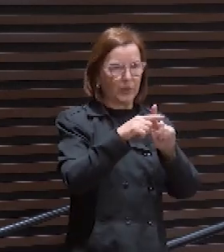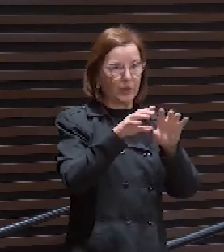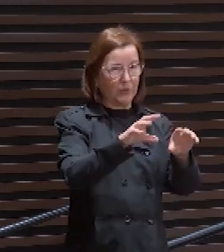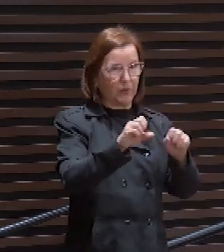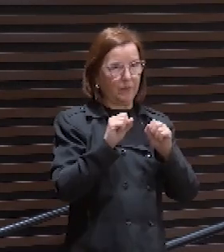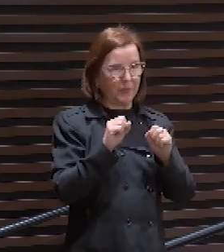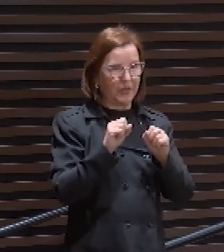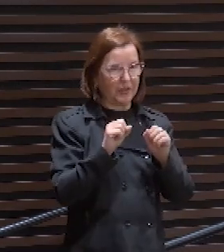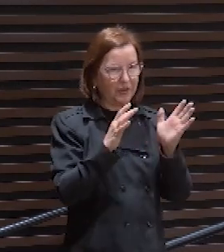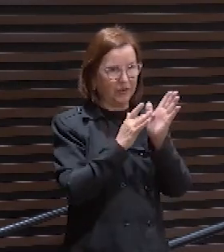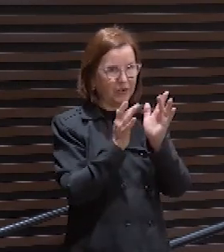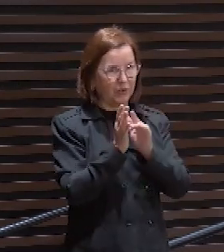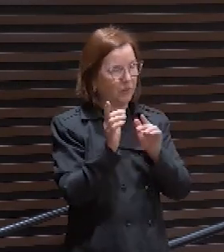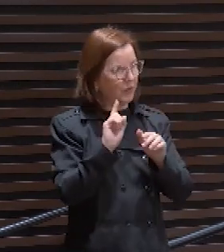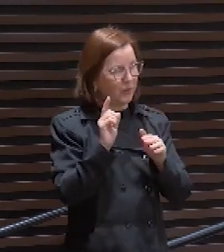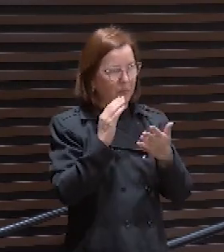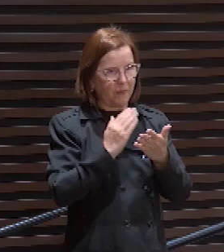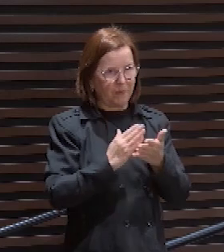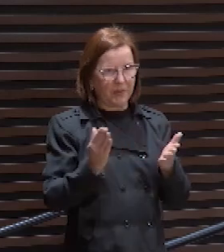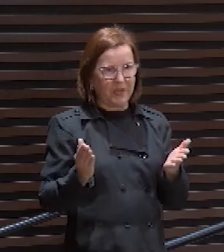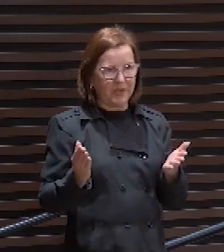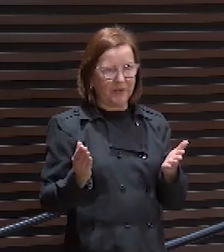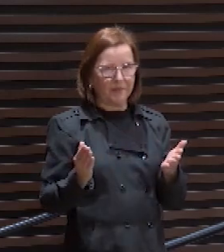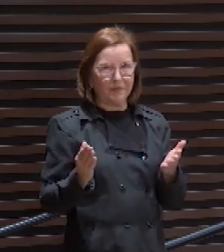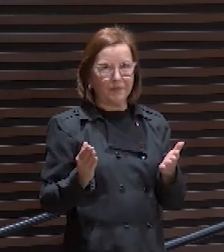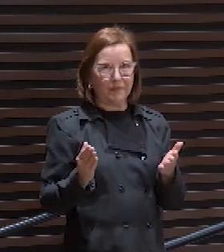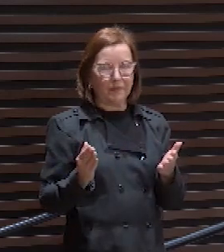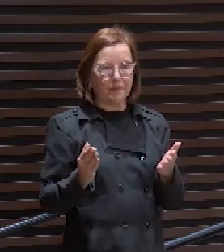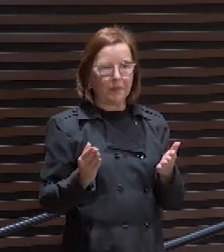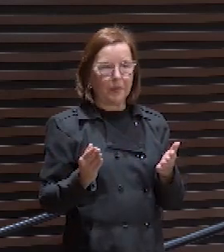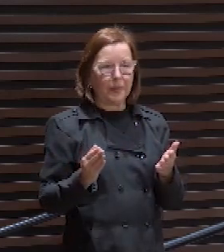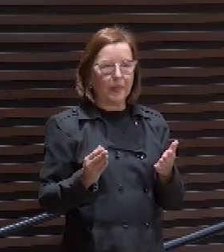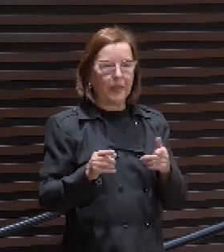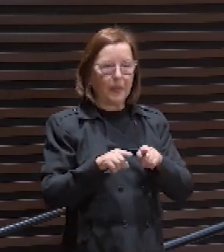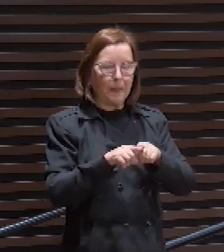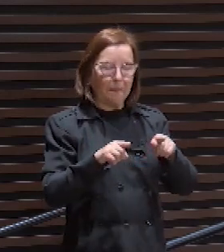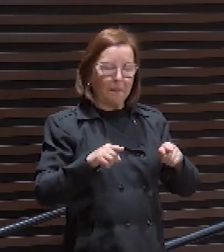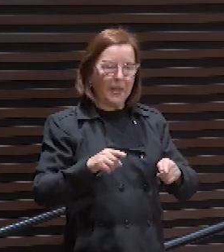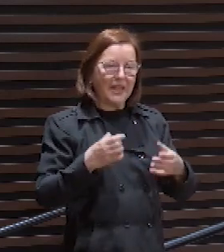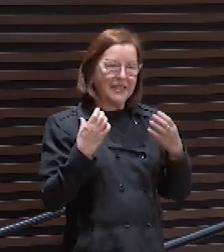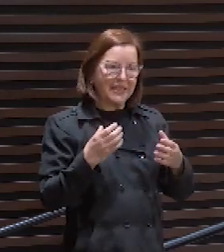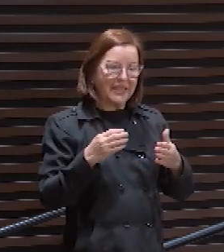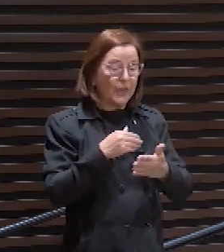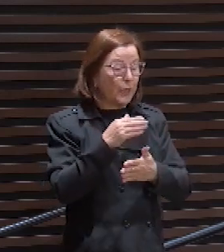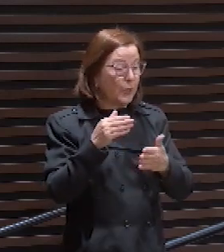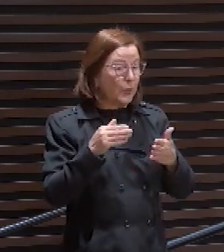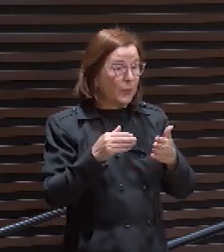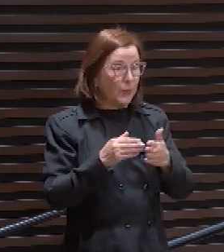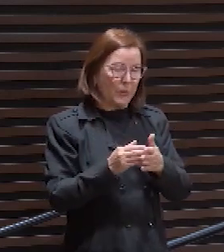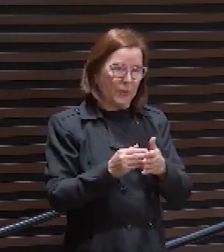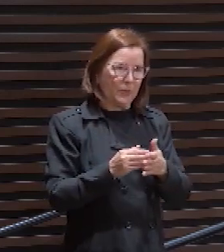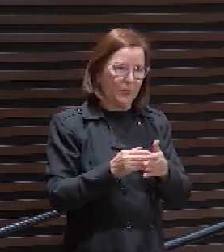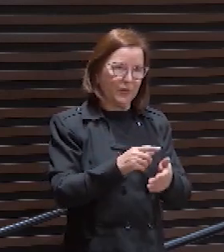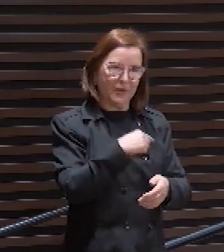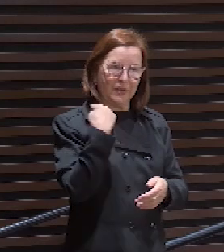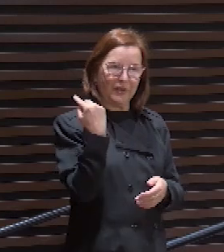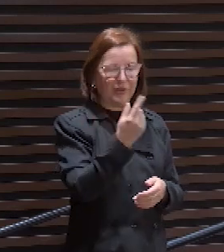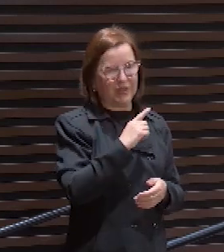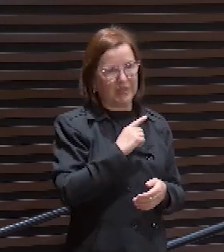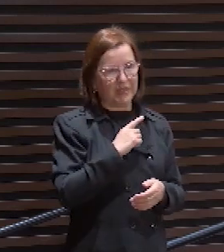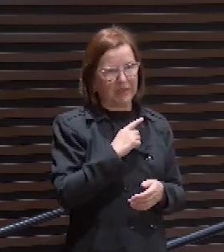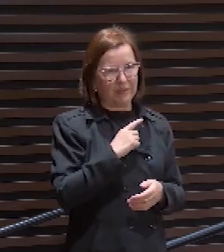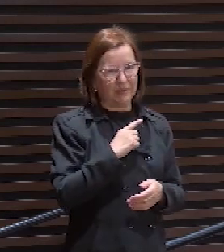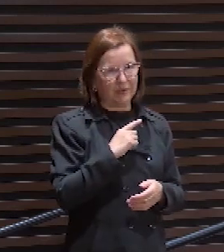aí, pois ele quer tudo, até as posses. Isso não significa necessariamente abandonar todas as